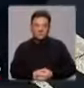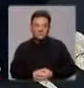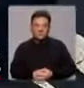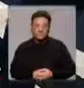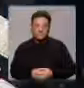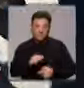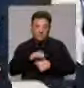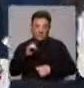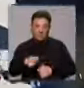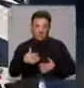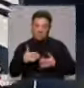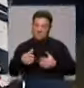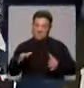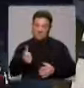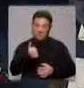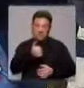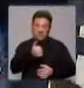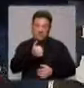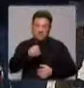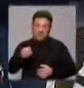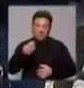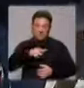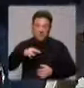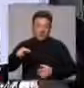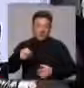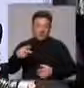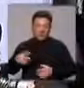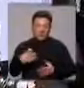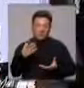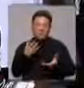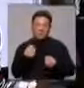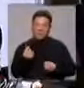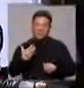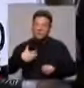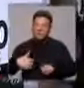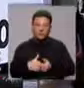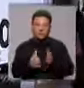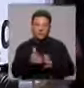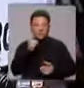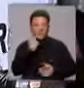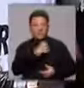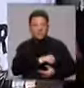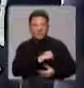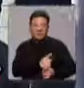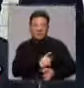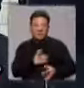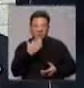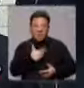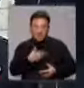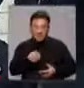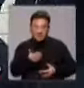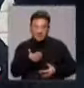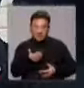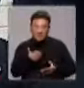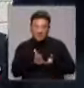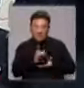Em causa estão mais de 500 milhões de euros. Muitos investiram tudo o que ganharam numa vida. Aos 10 anos saí da